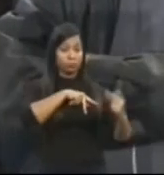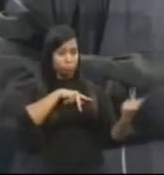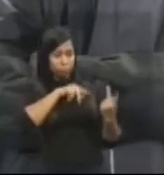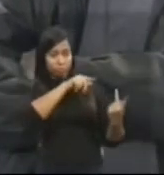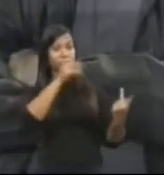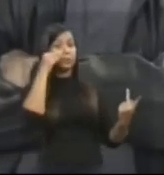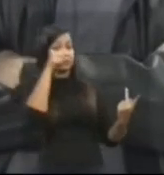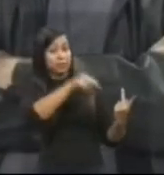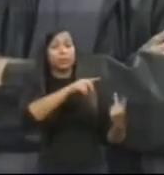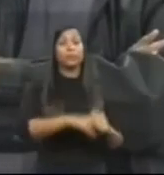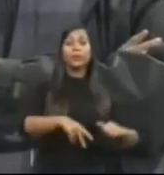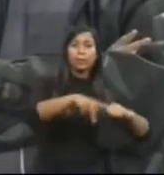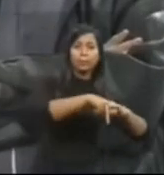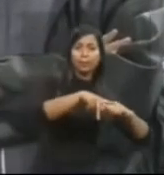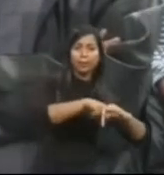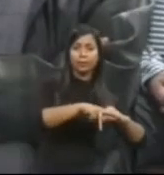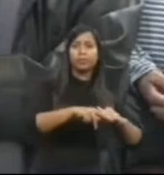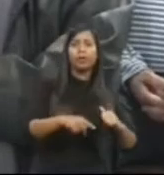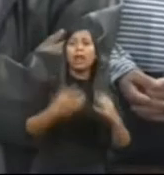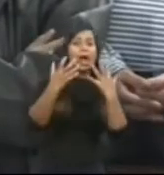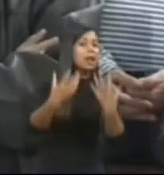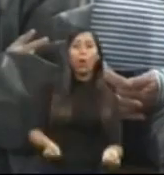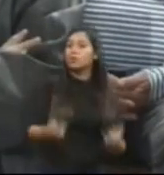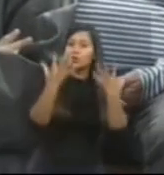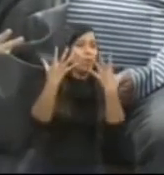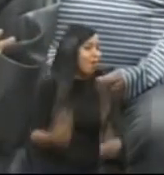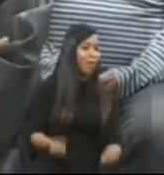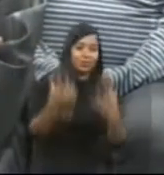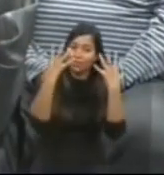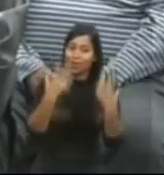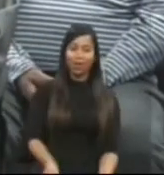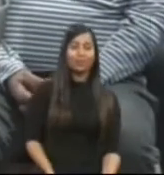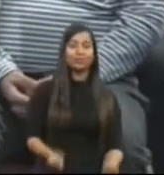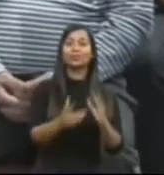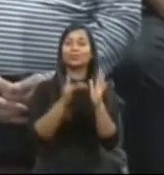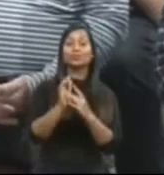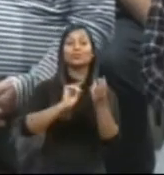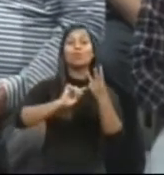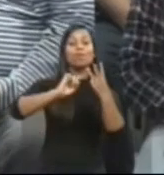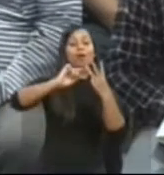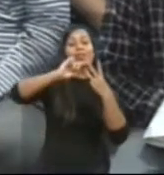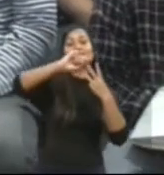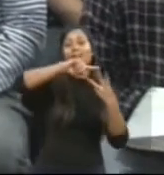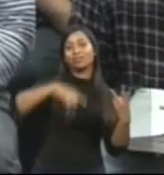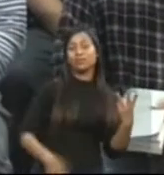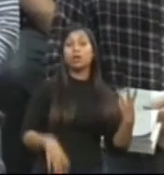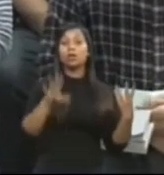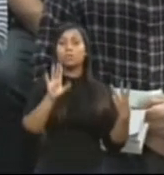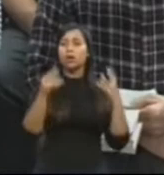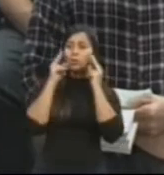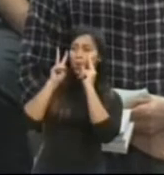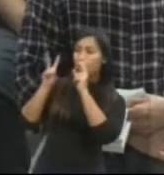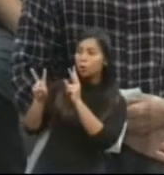coisa. Pedro negou 3 vezes a Jesus, mas bastou um olhar para